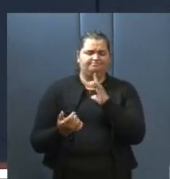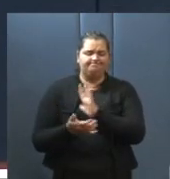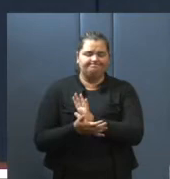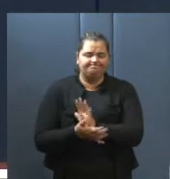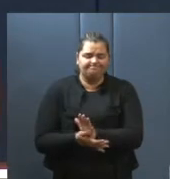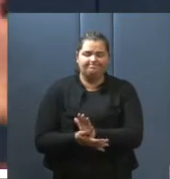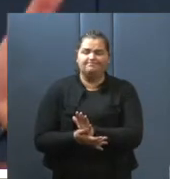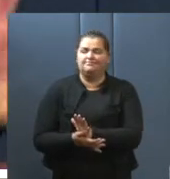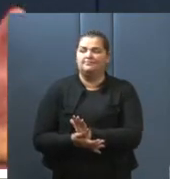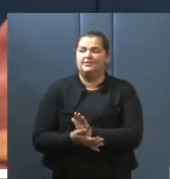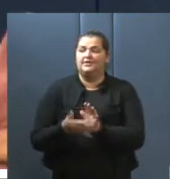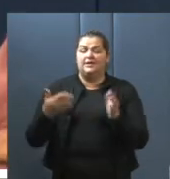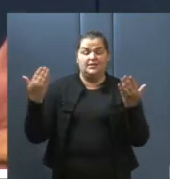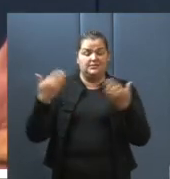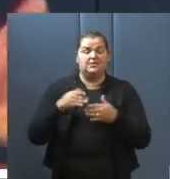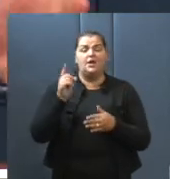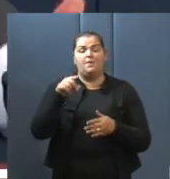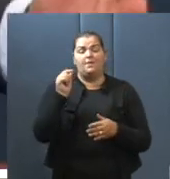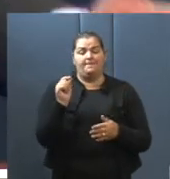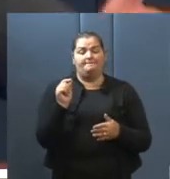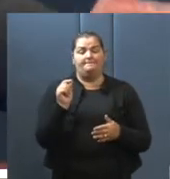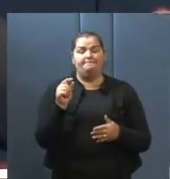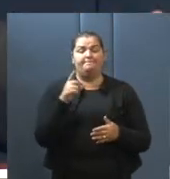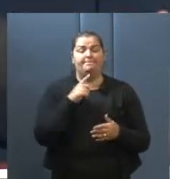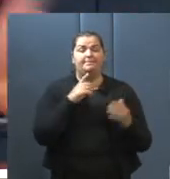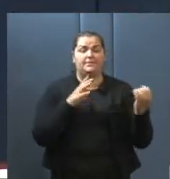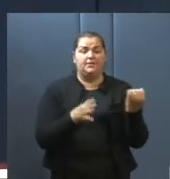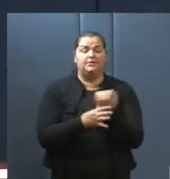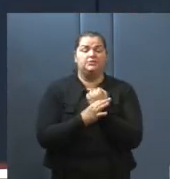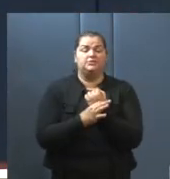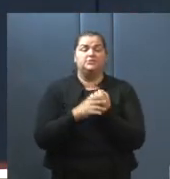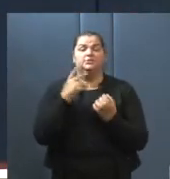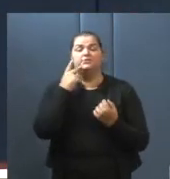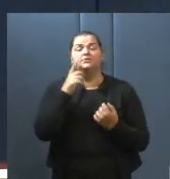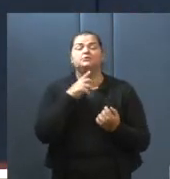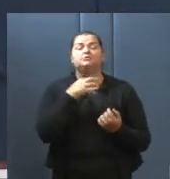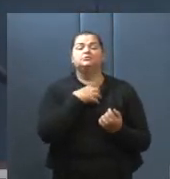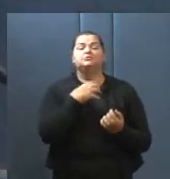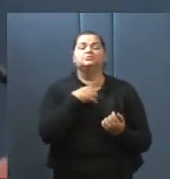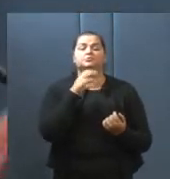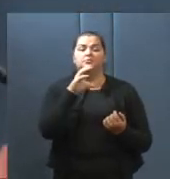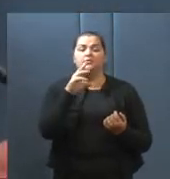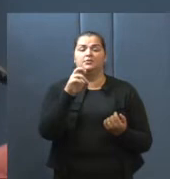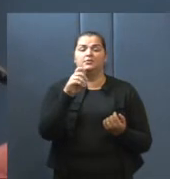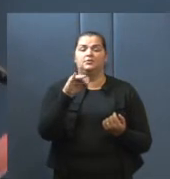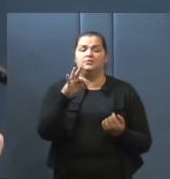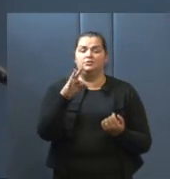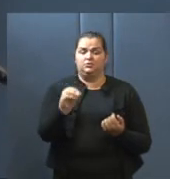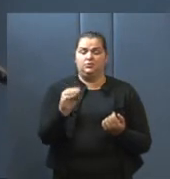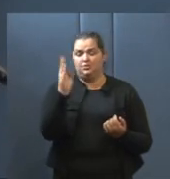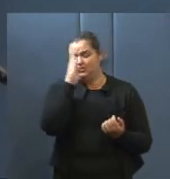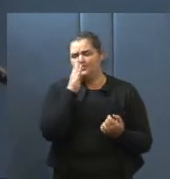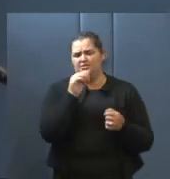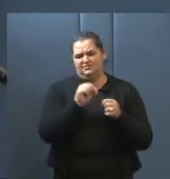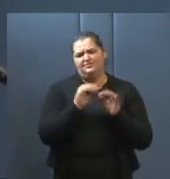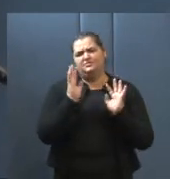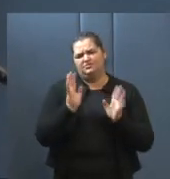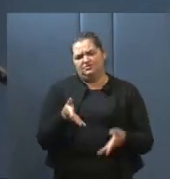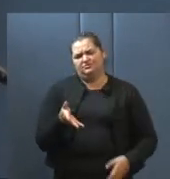agressiva. Colateralizar o que é? É obter uma garantia externa a um determinado crédito. O Brasil já fez isso também.